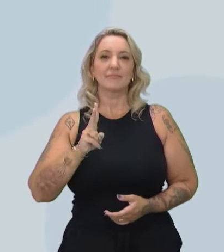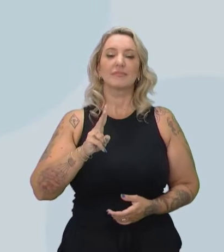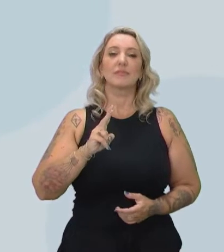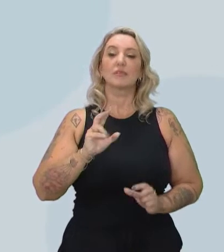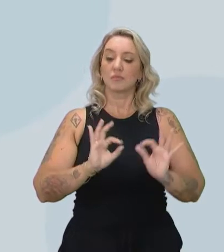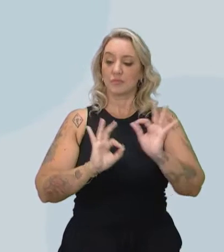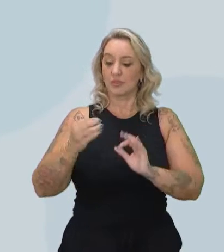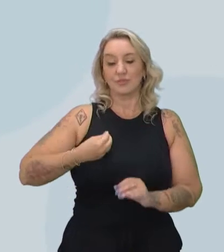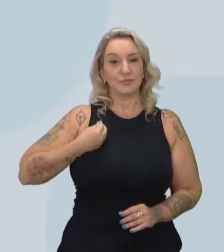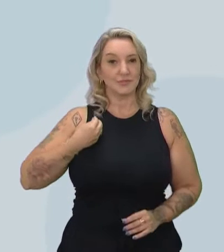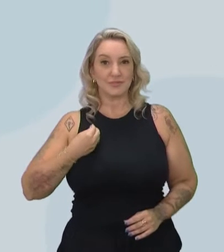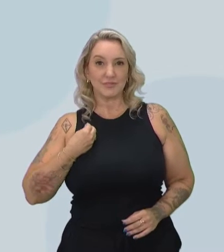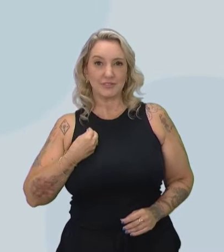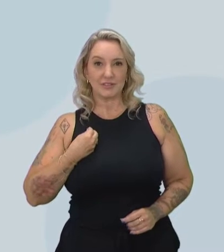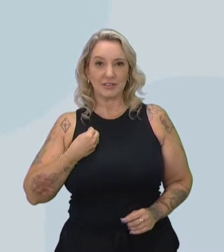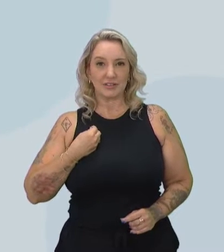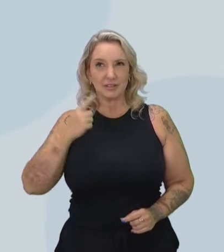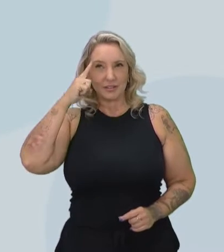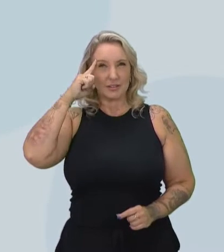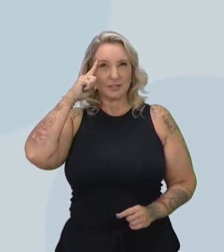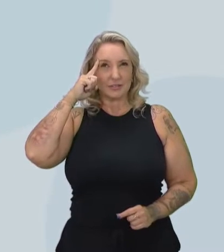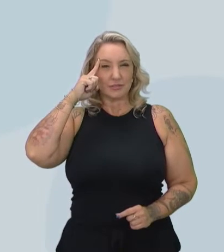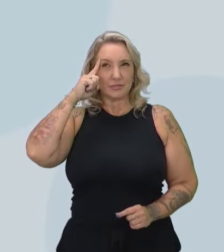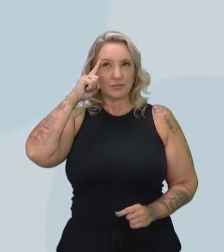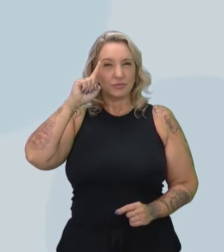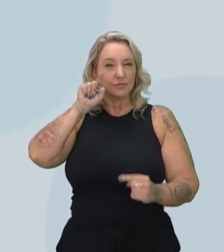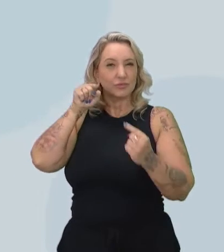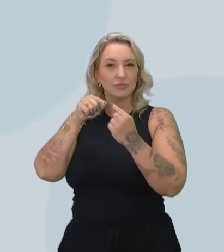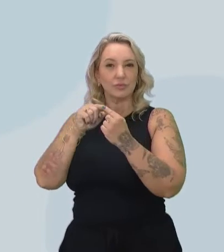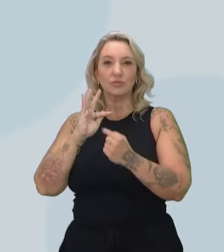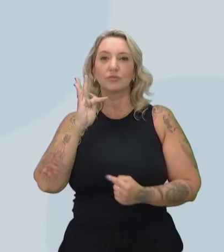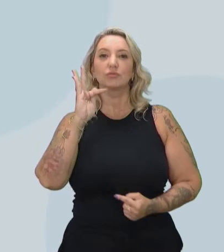nosso projeto de vida, projetando o nosso futuro.